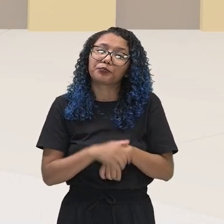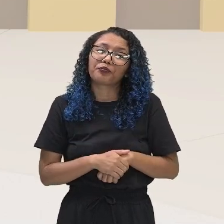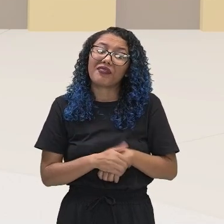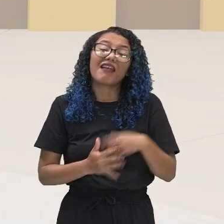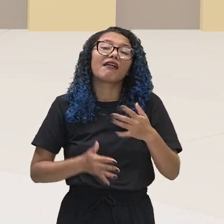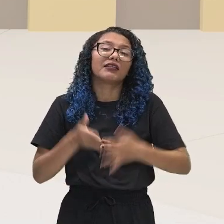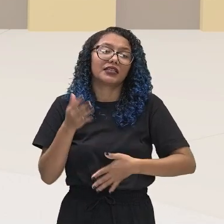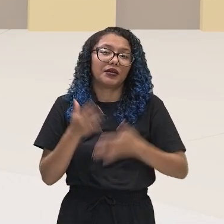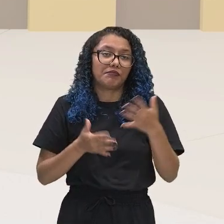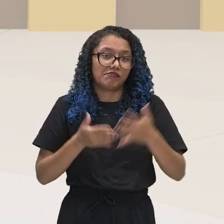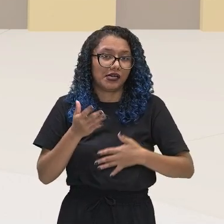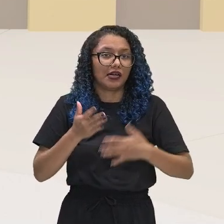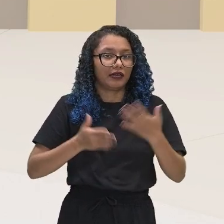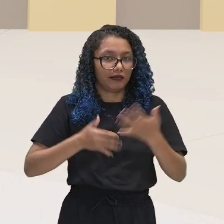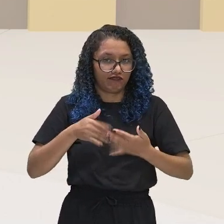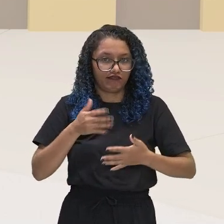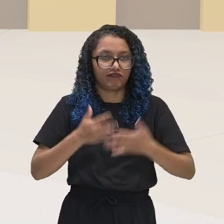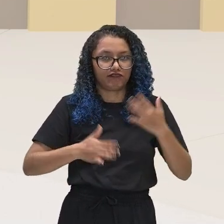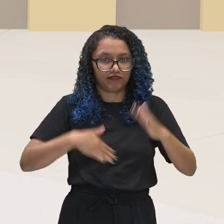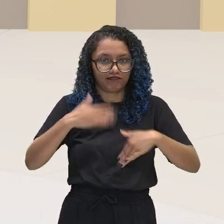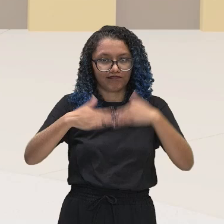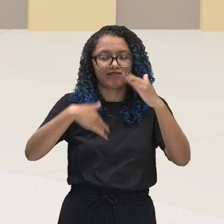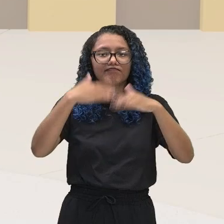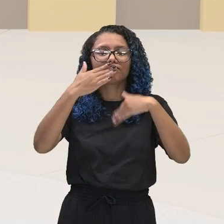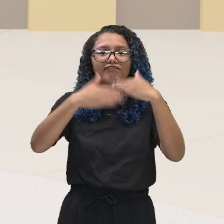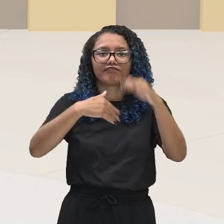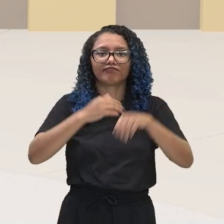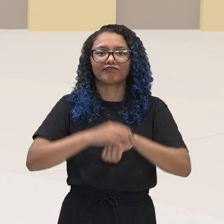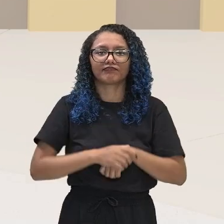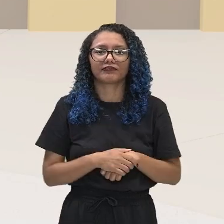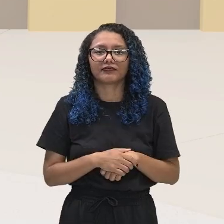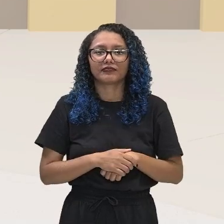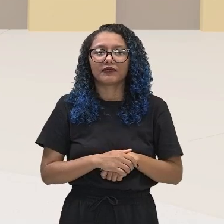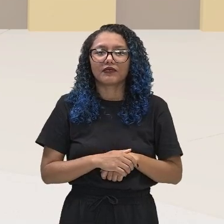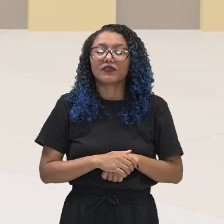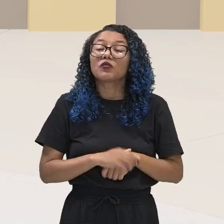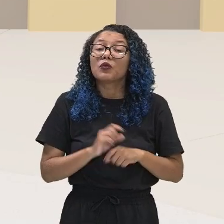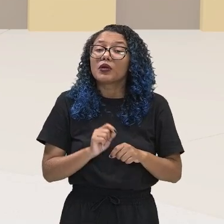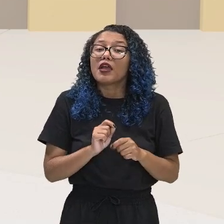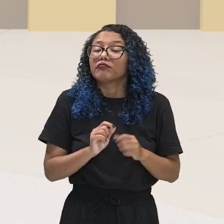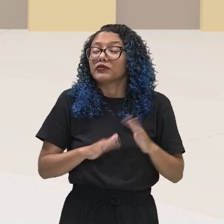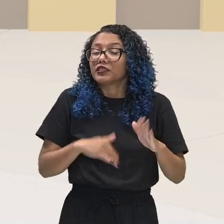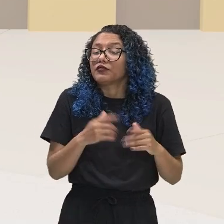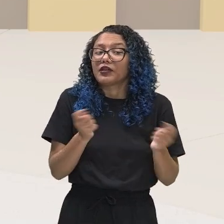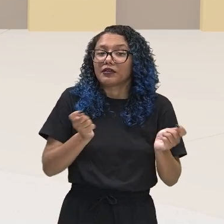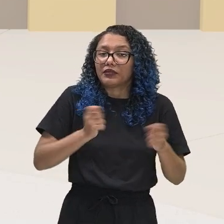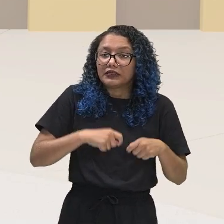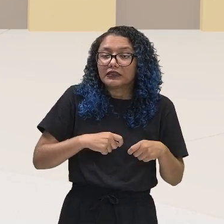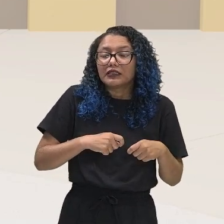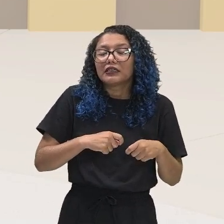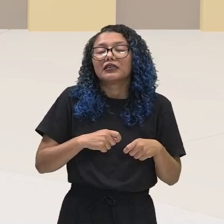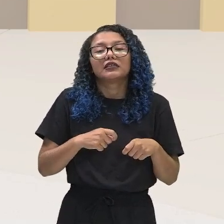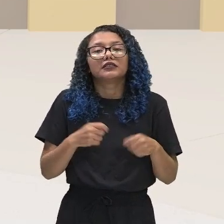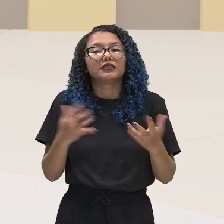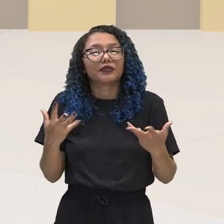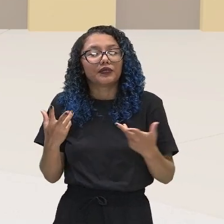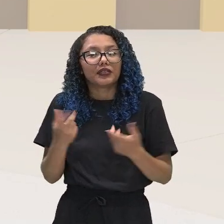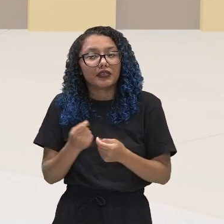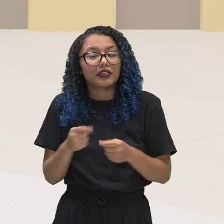Elas impedem com que a gente desenvolva as nossas competências, habilidades e as emoções que